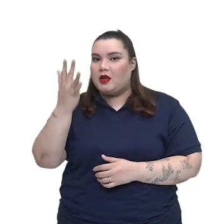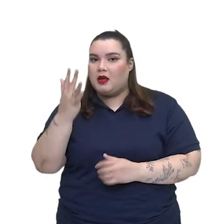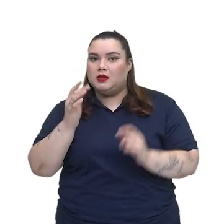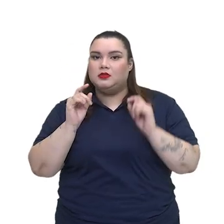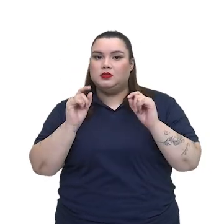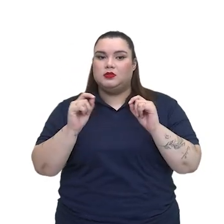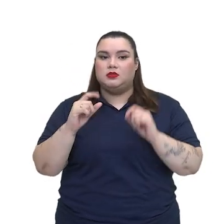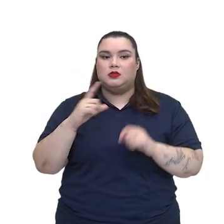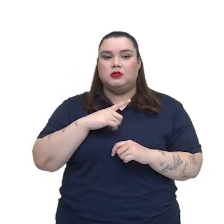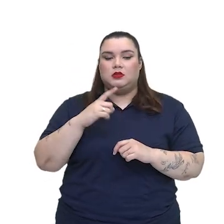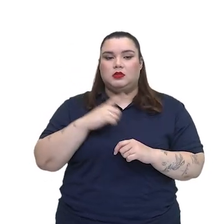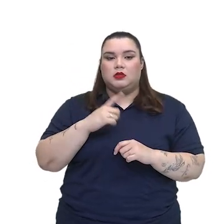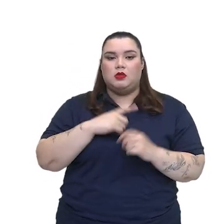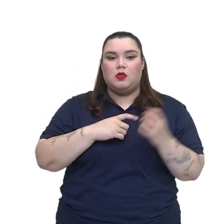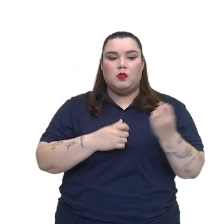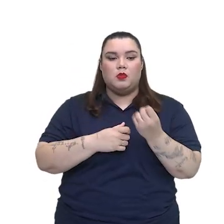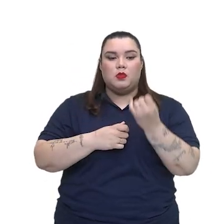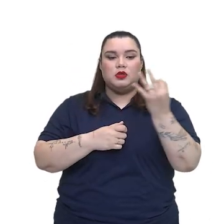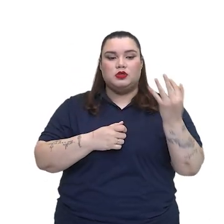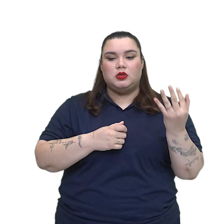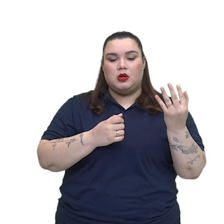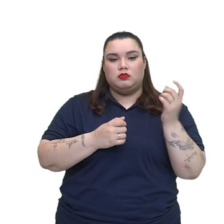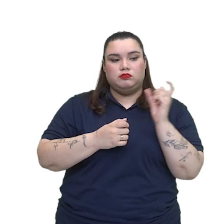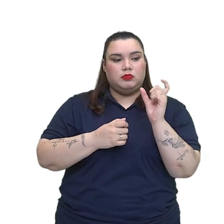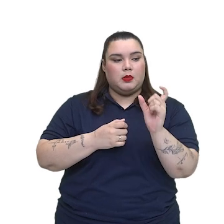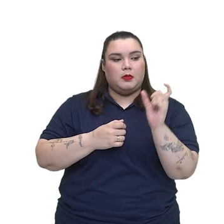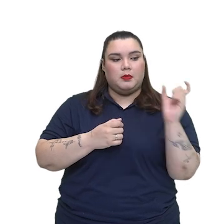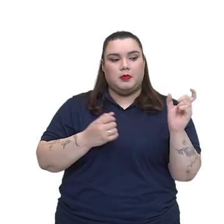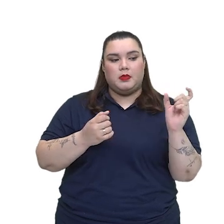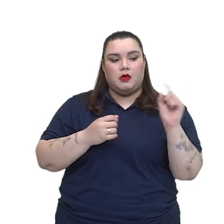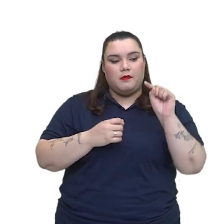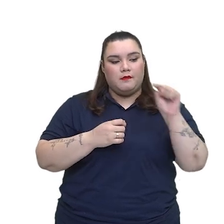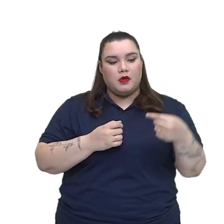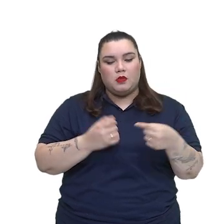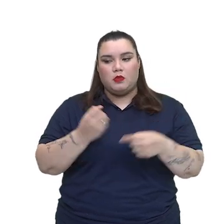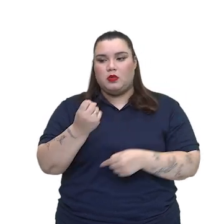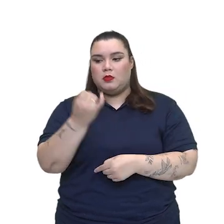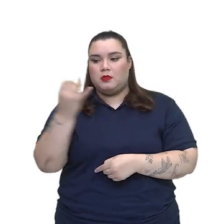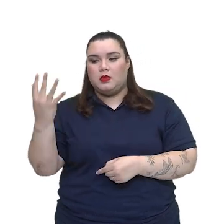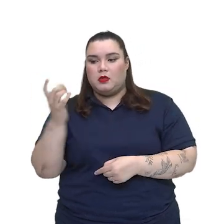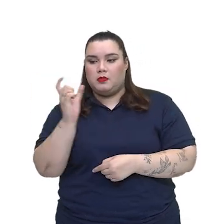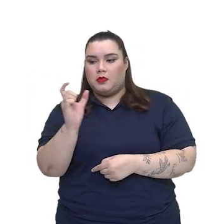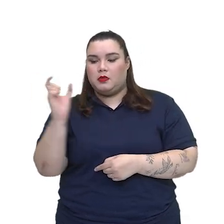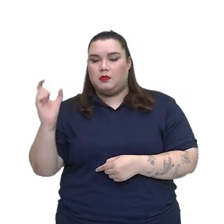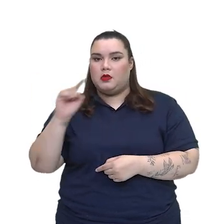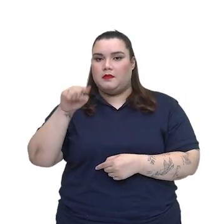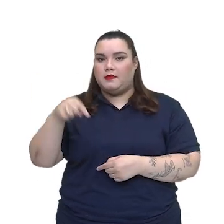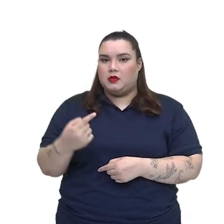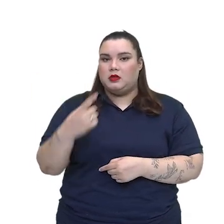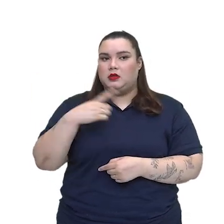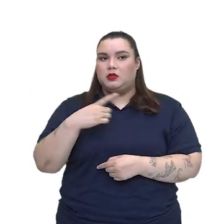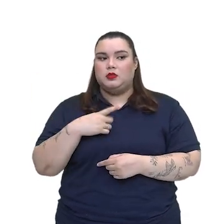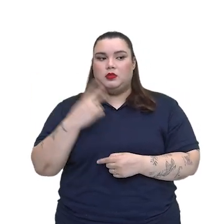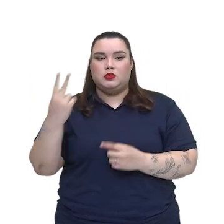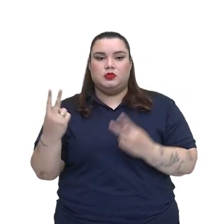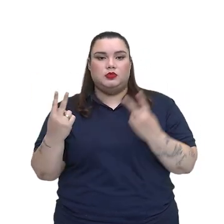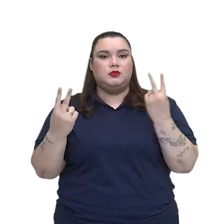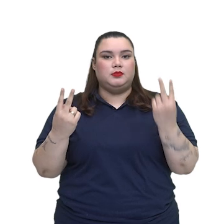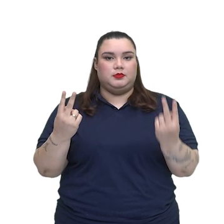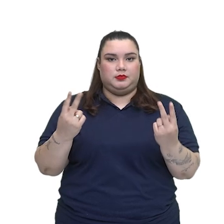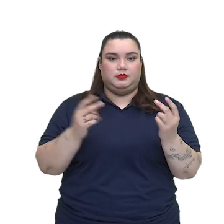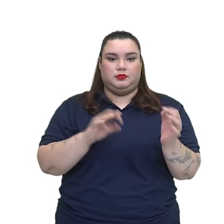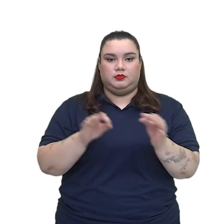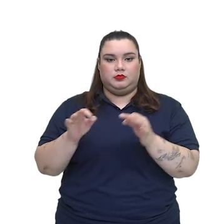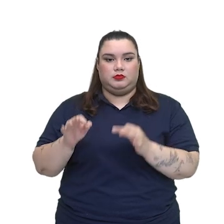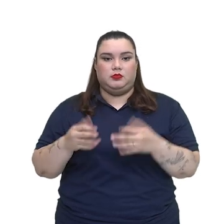gente. O número de casas decimais. Olha só. Nos dois valores, a gente tem duas casas decimais,